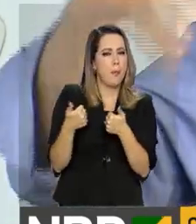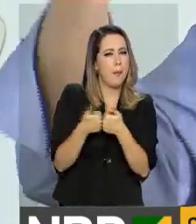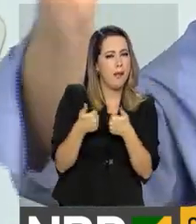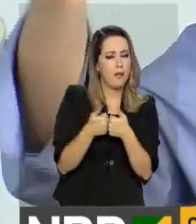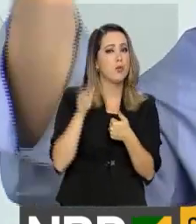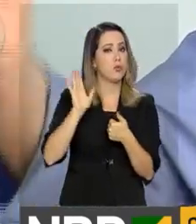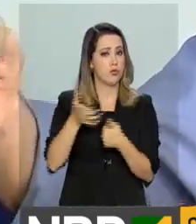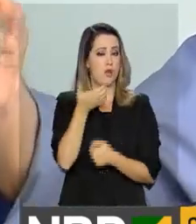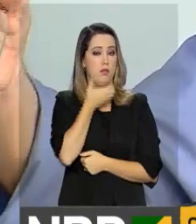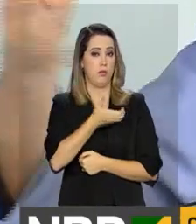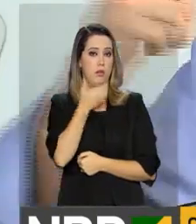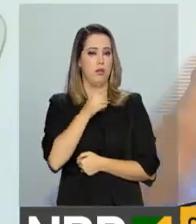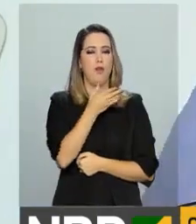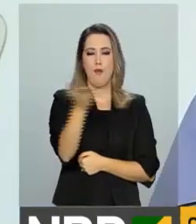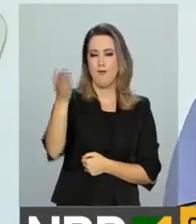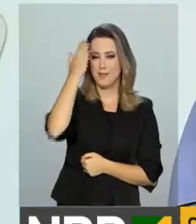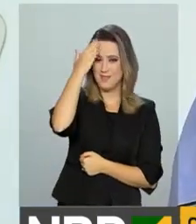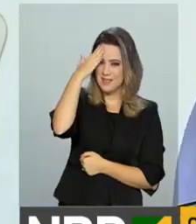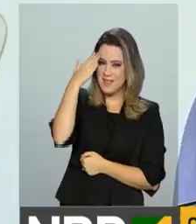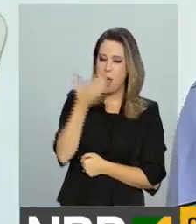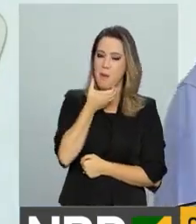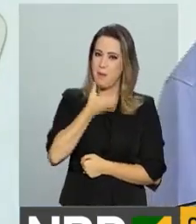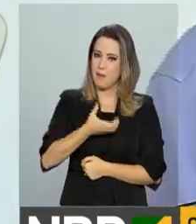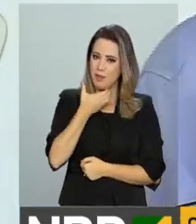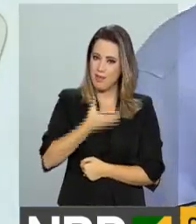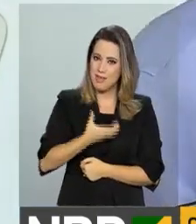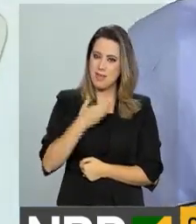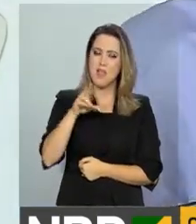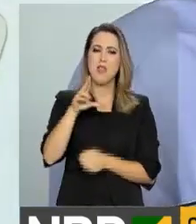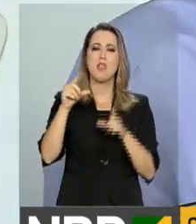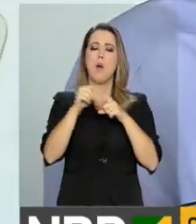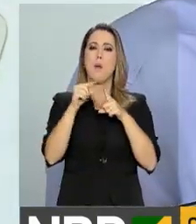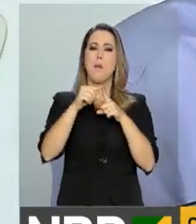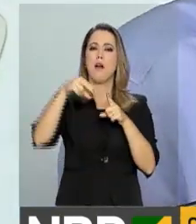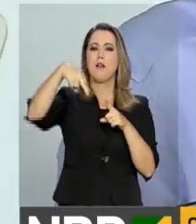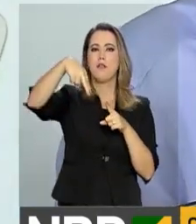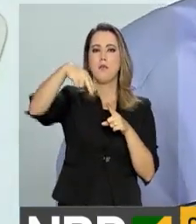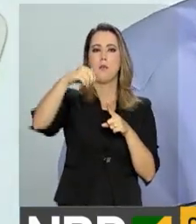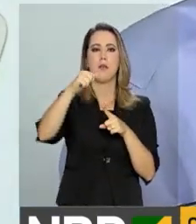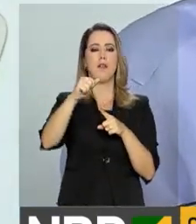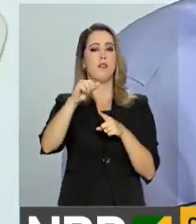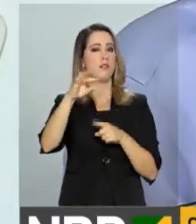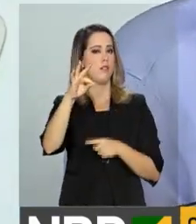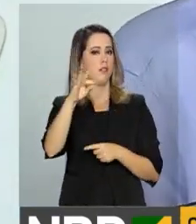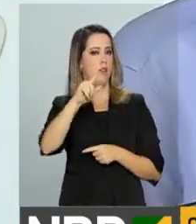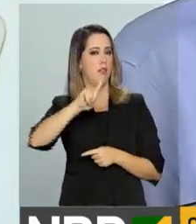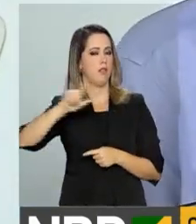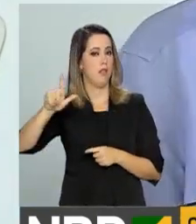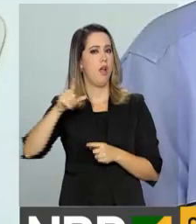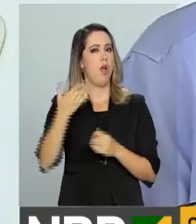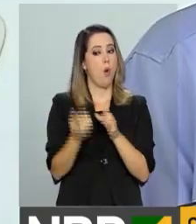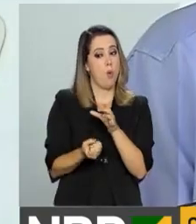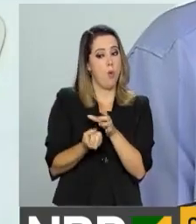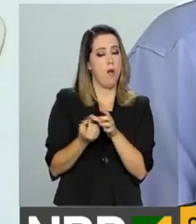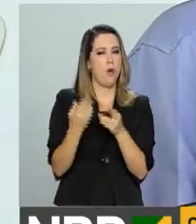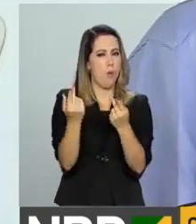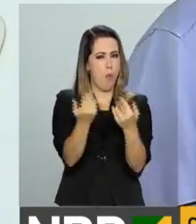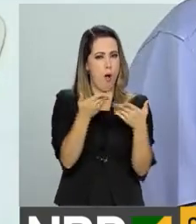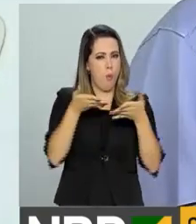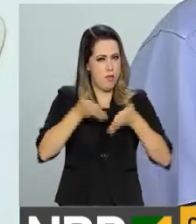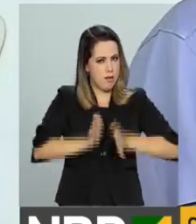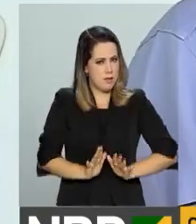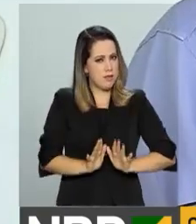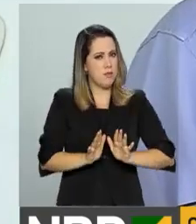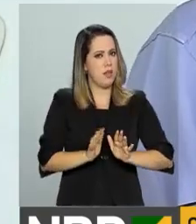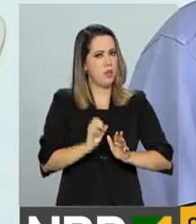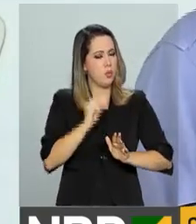e vocês sabem que Natal é uma palavra que deriva da ideia de nascimento, ou de renascimento. O